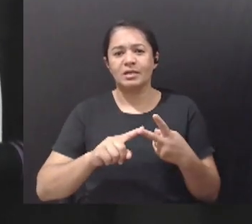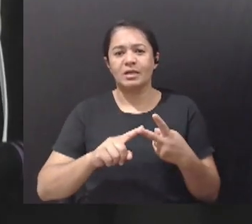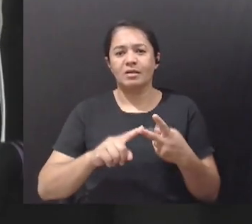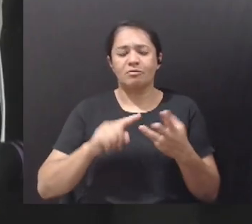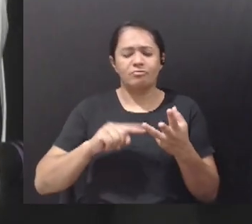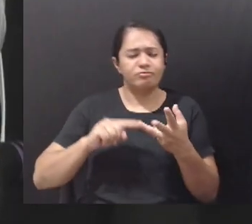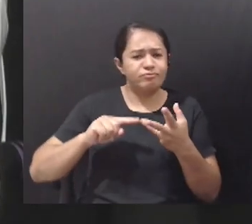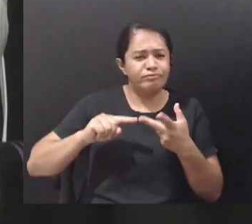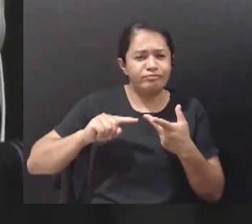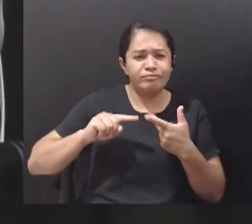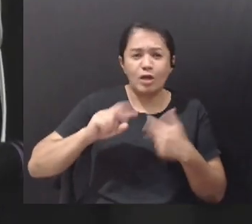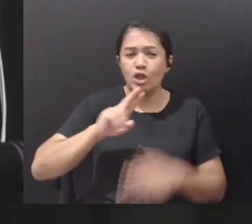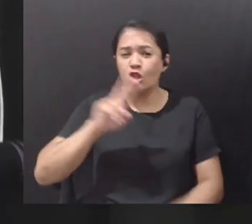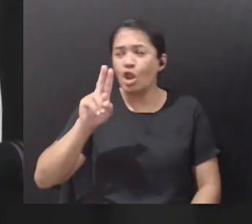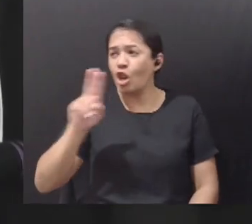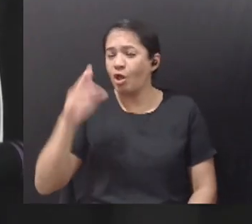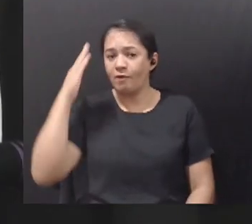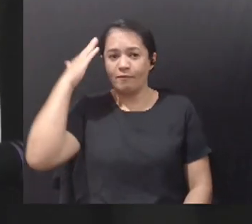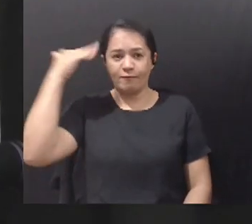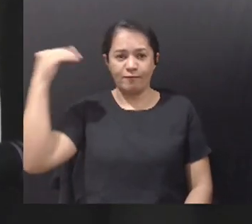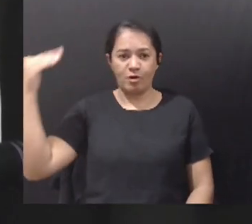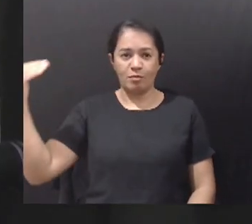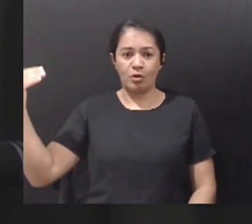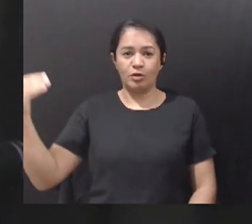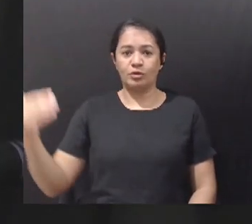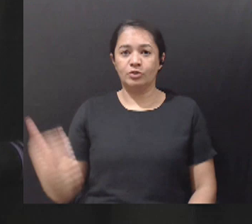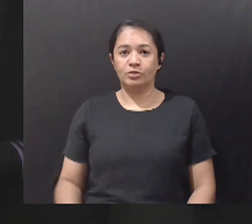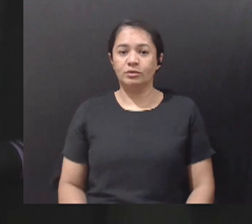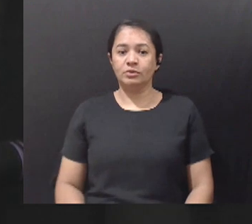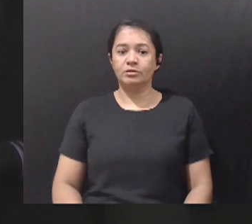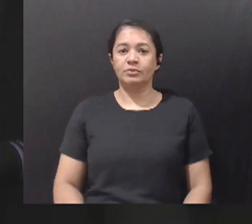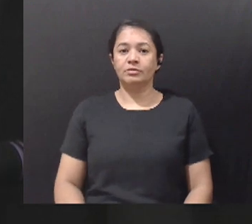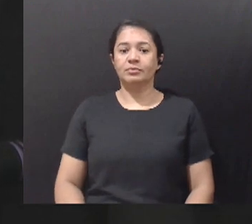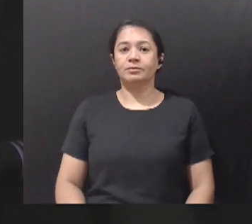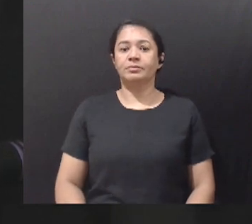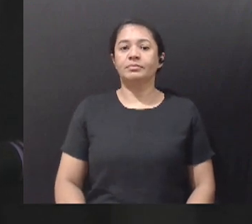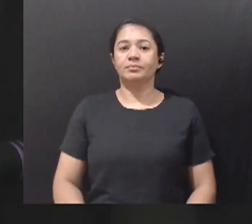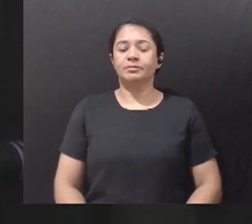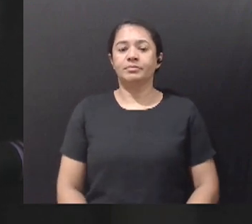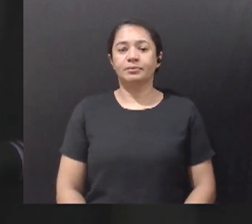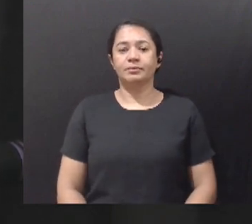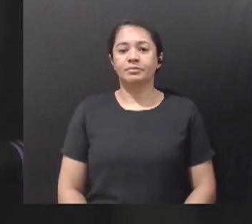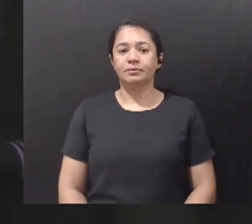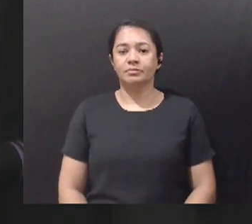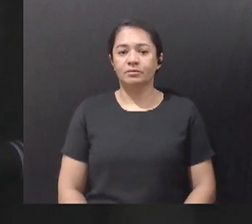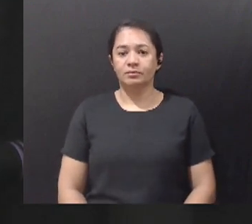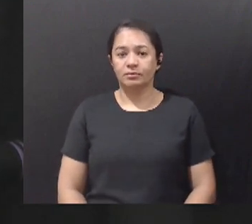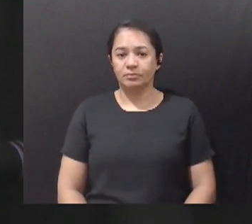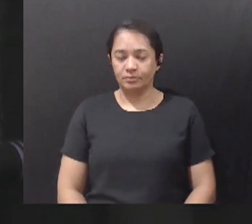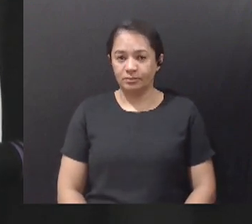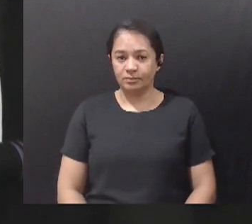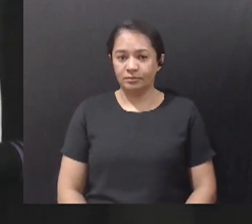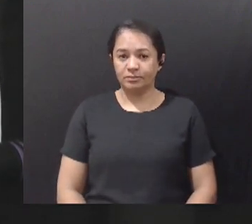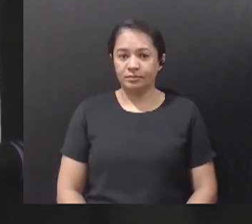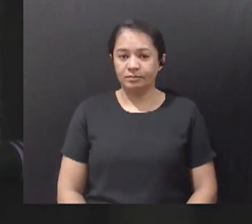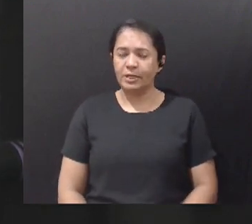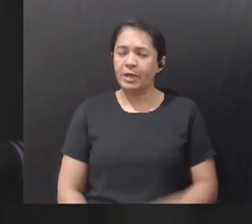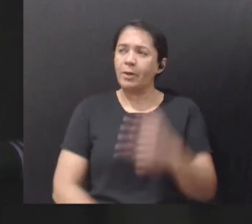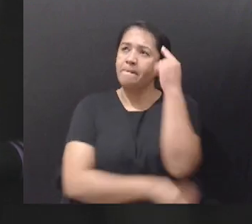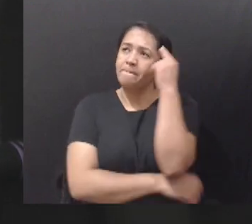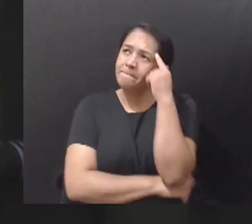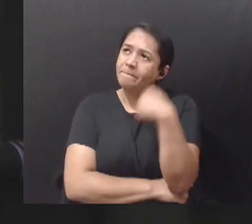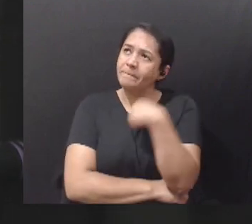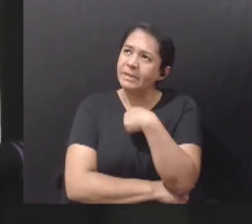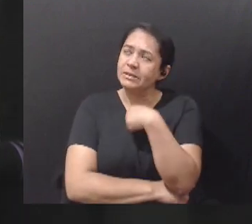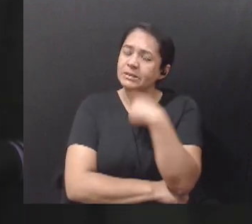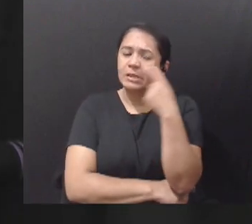homens que hoje estão na história e na saudade, que foram também. Então eu fiquei pensando, por que mudar? Por que